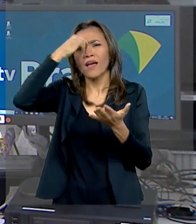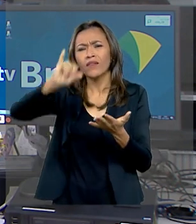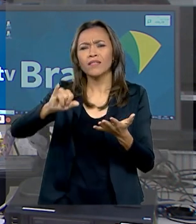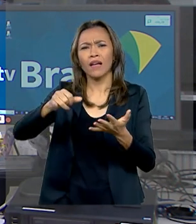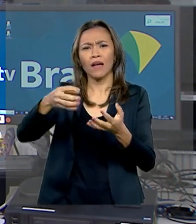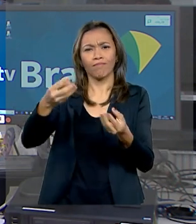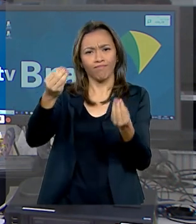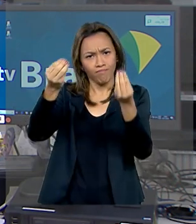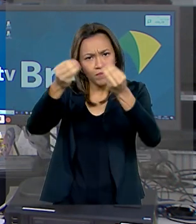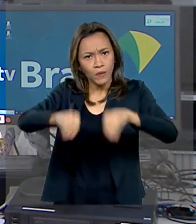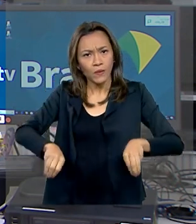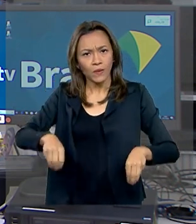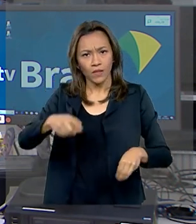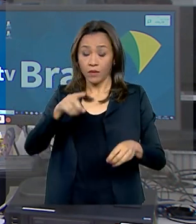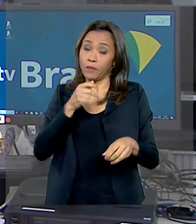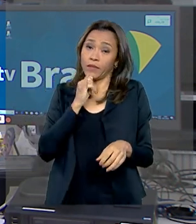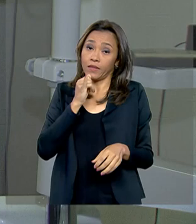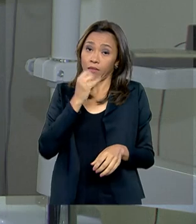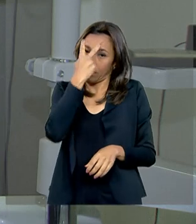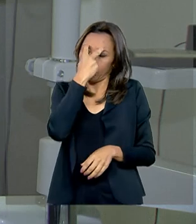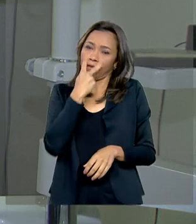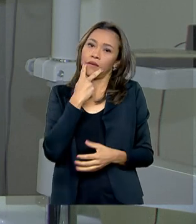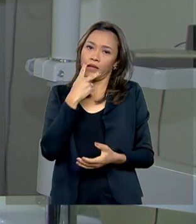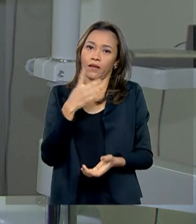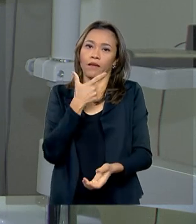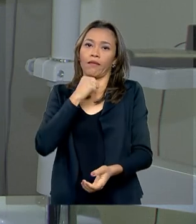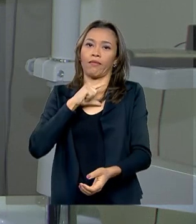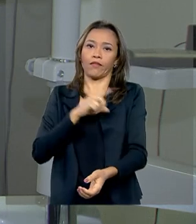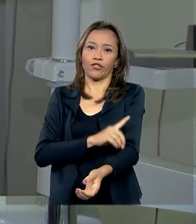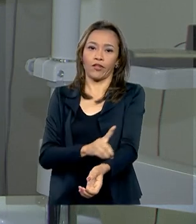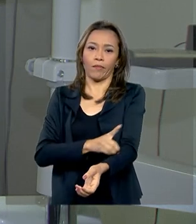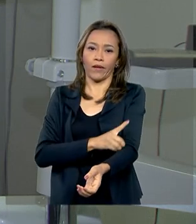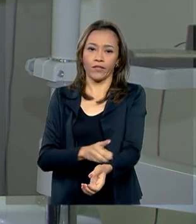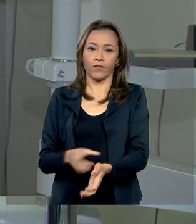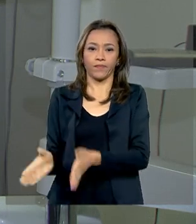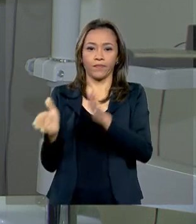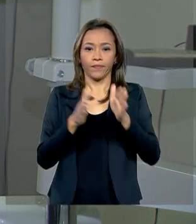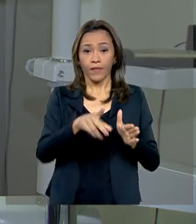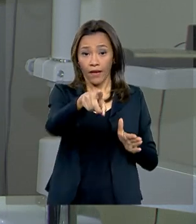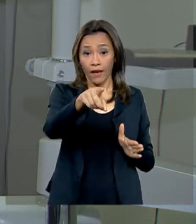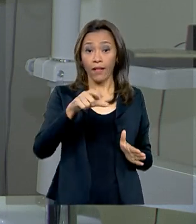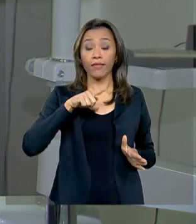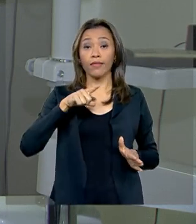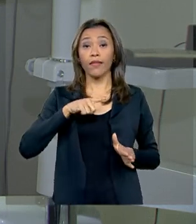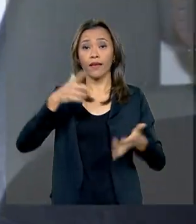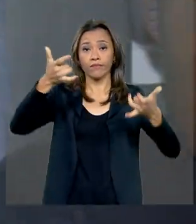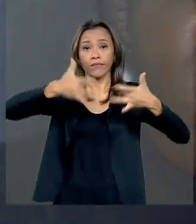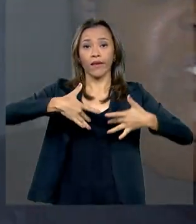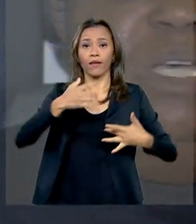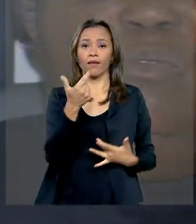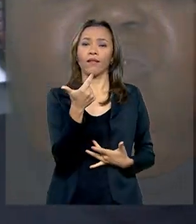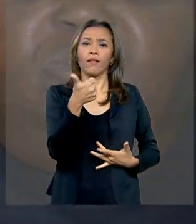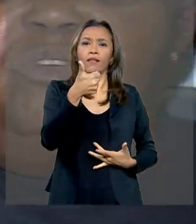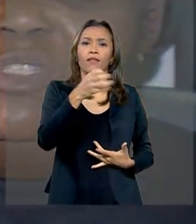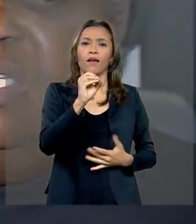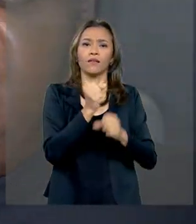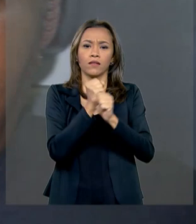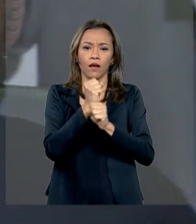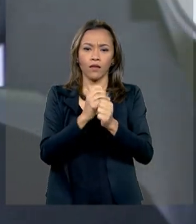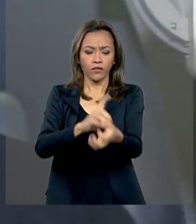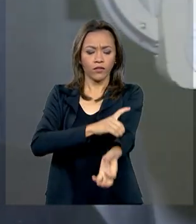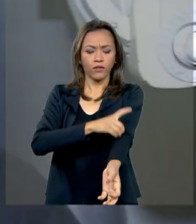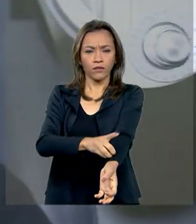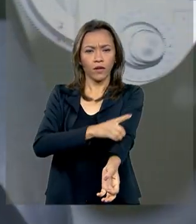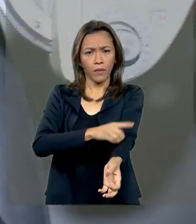como a cegueira, por exemplo. Dona Helena convive há 10 anos com a diabetes e há pouco tempo foi